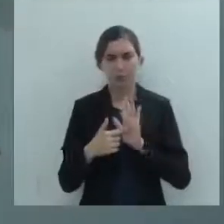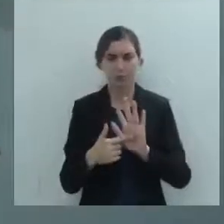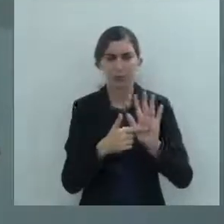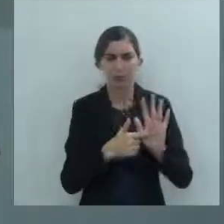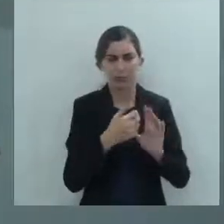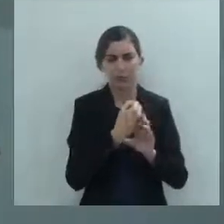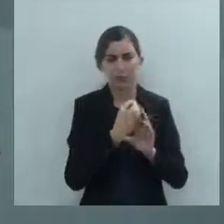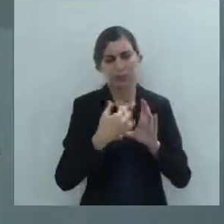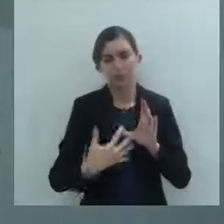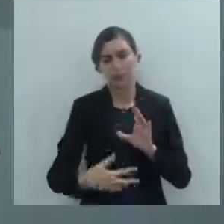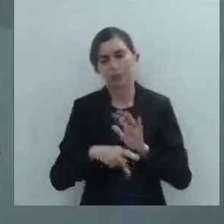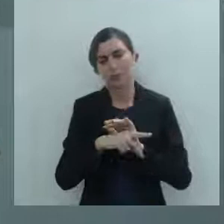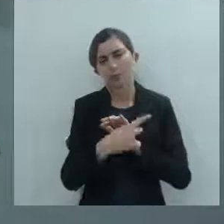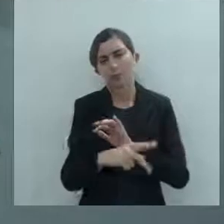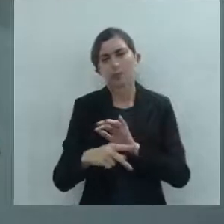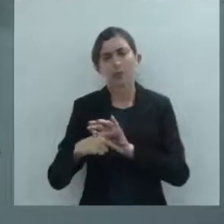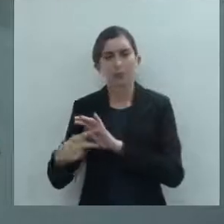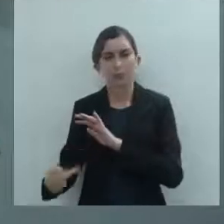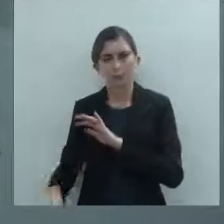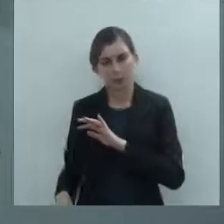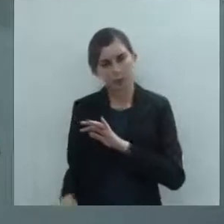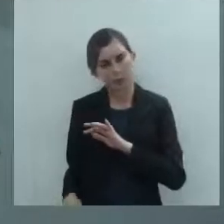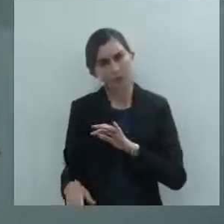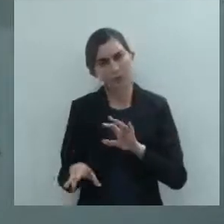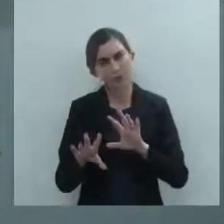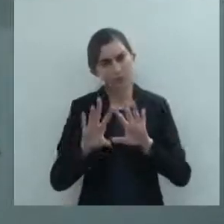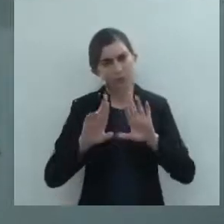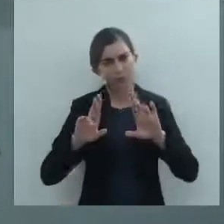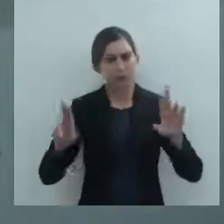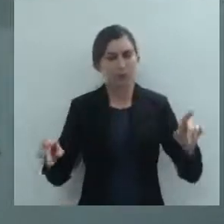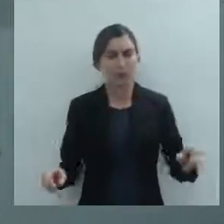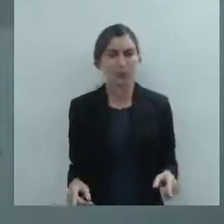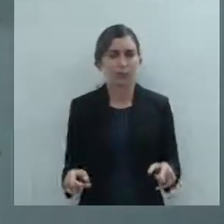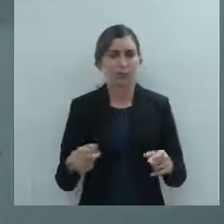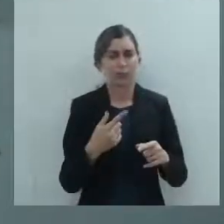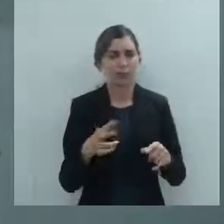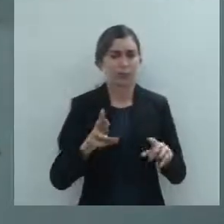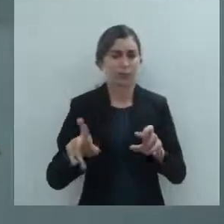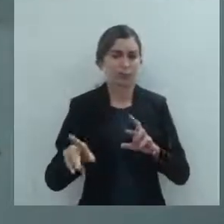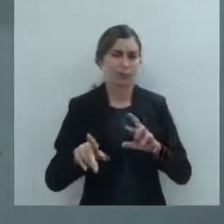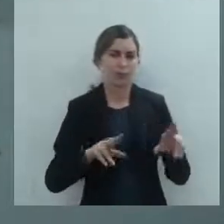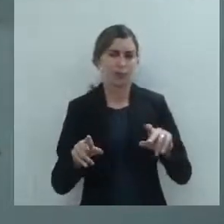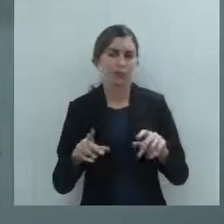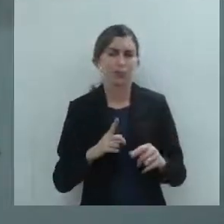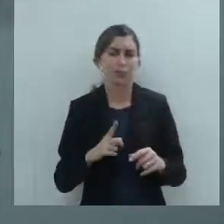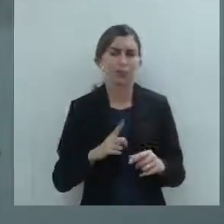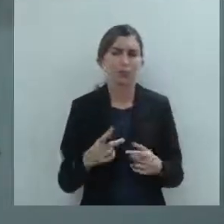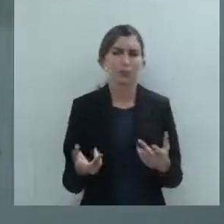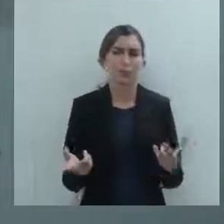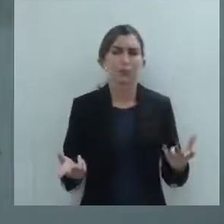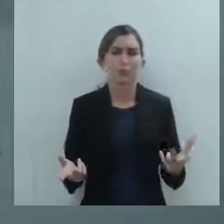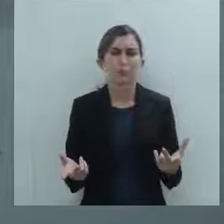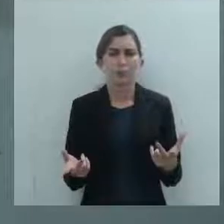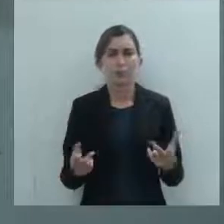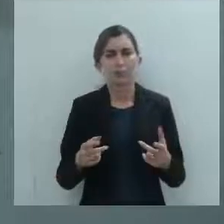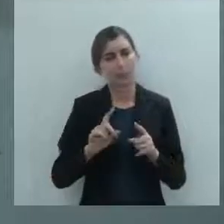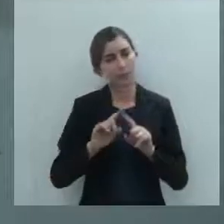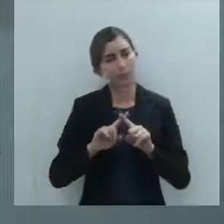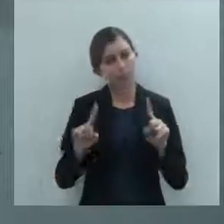características próprias ou seja características peculiares que o diferenciam entre si